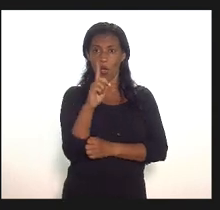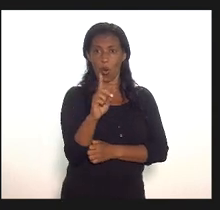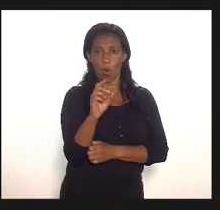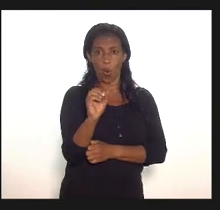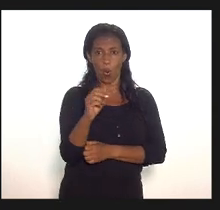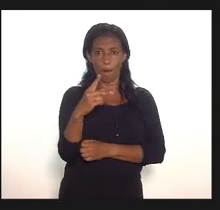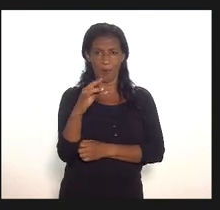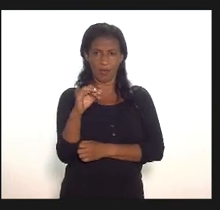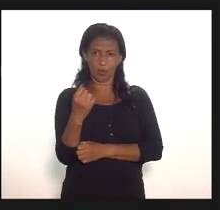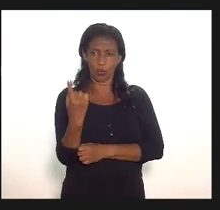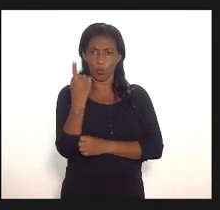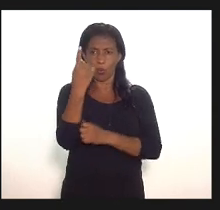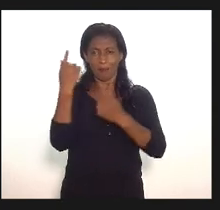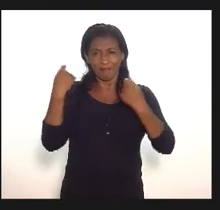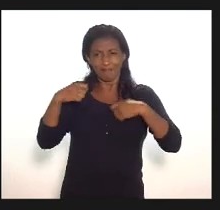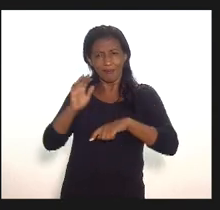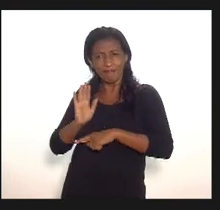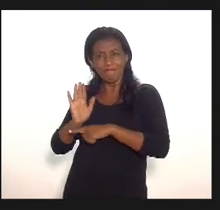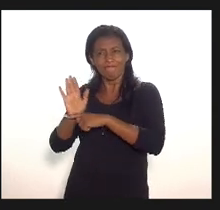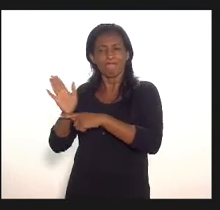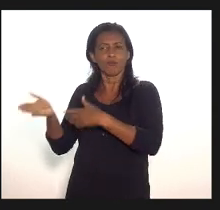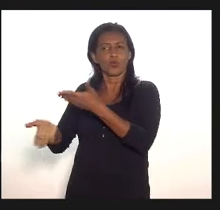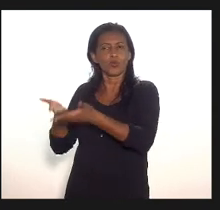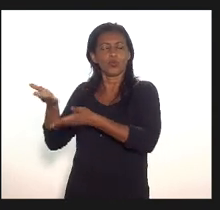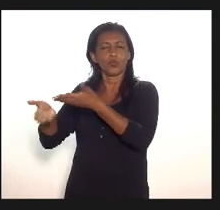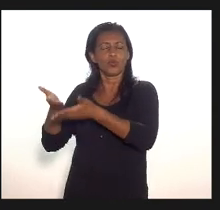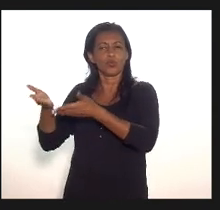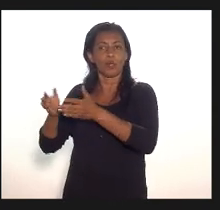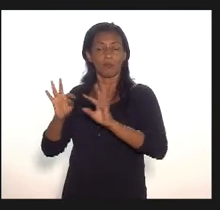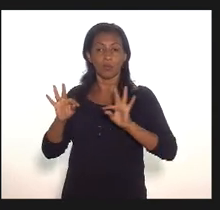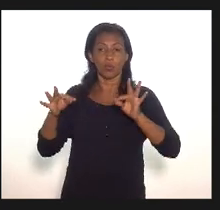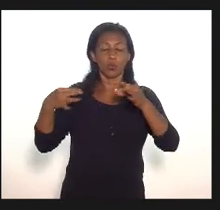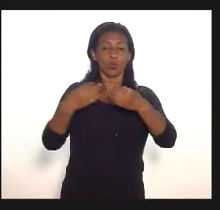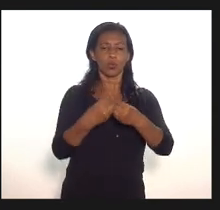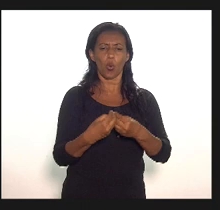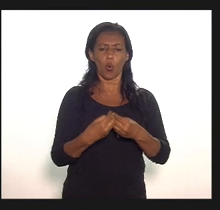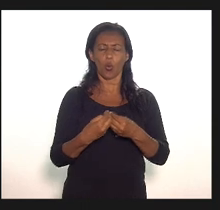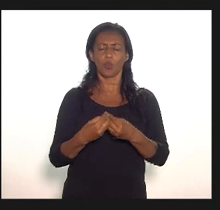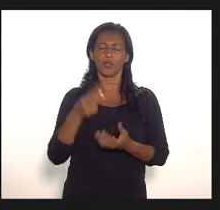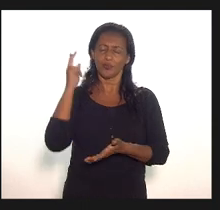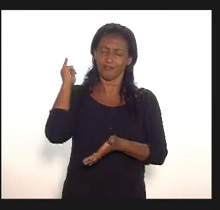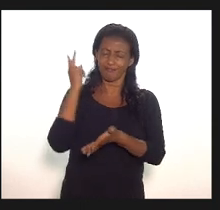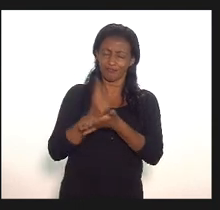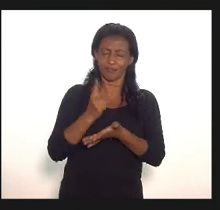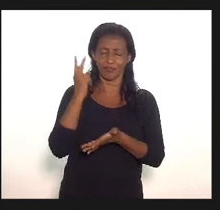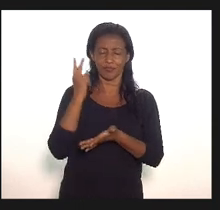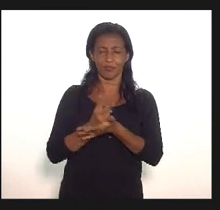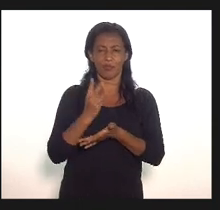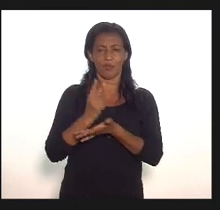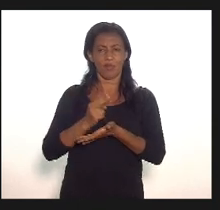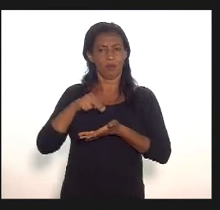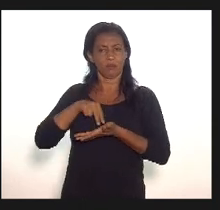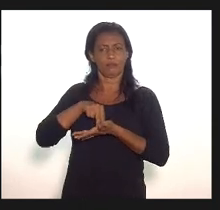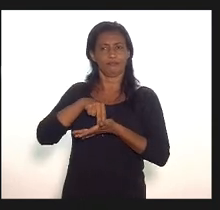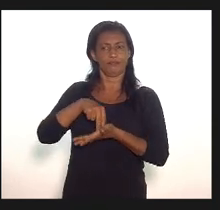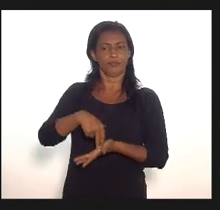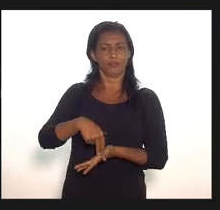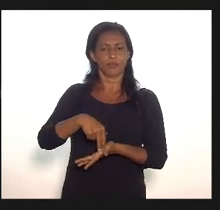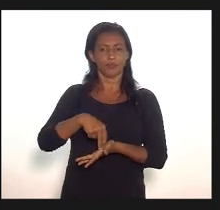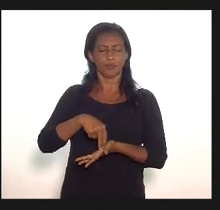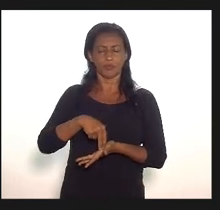às necessidades da população, e todas elas estão com essa mesma postura